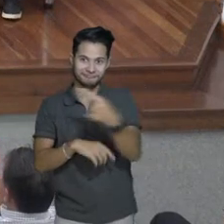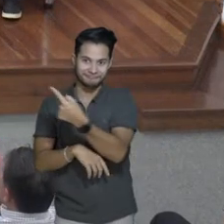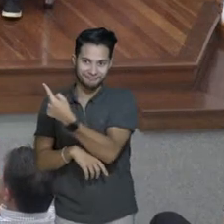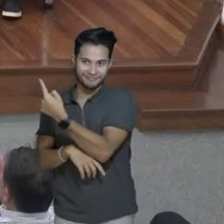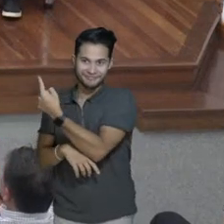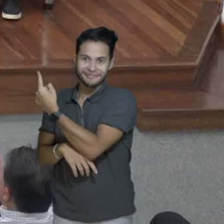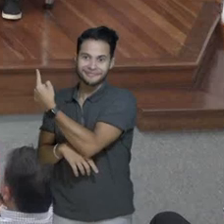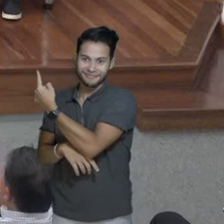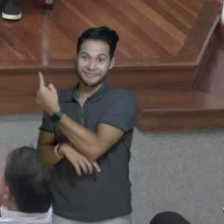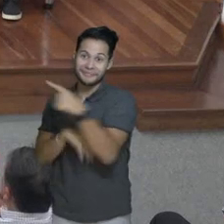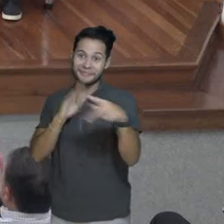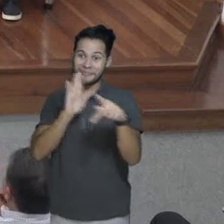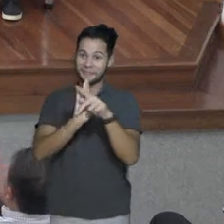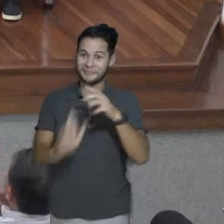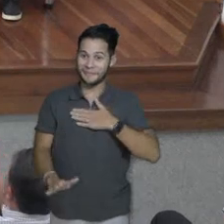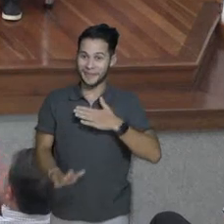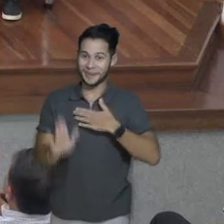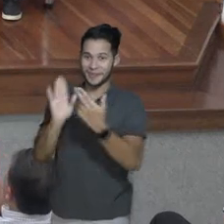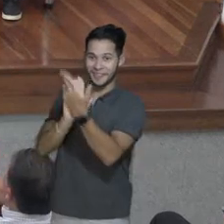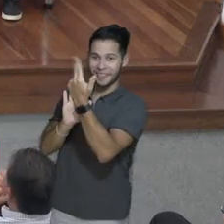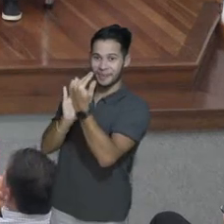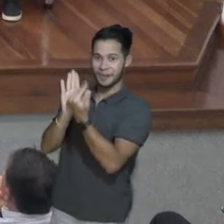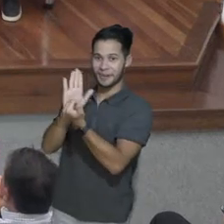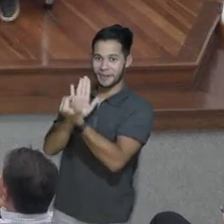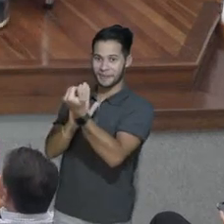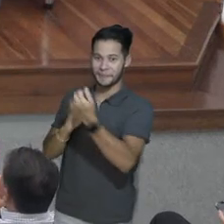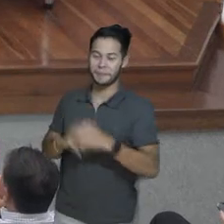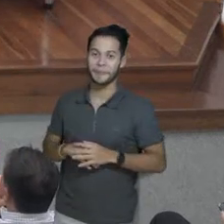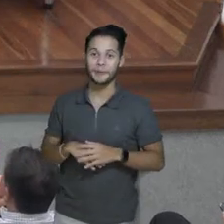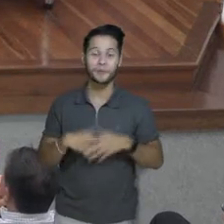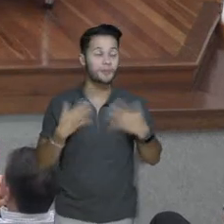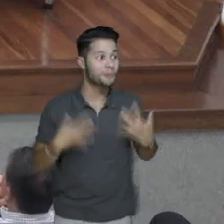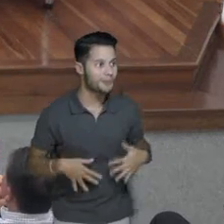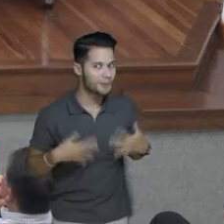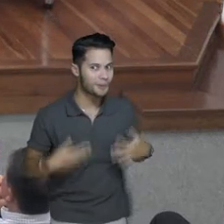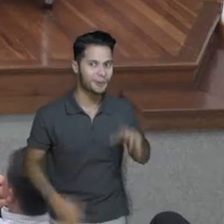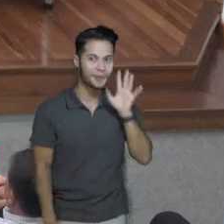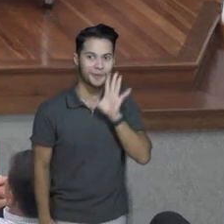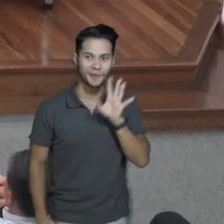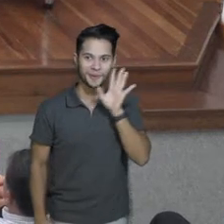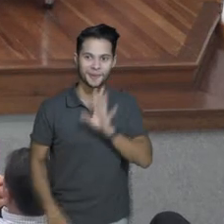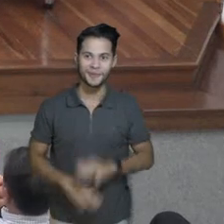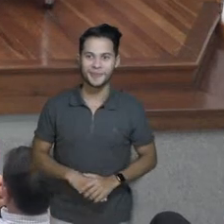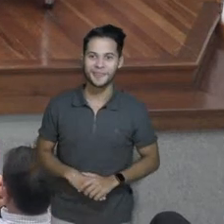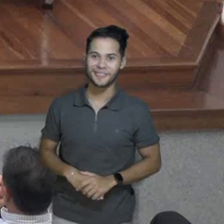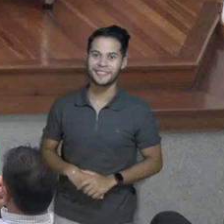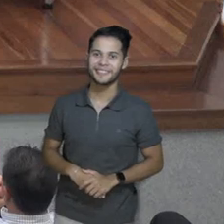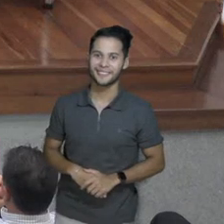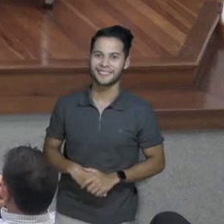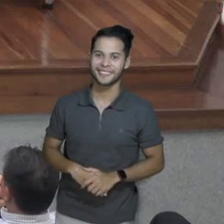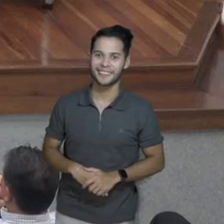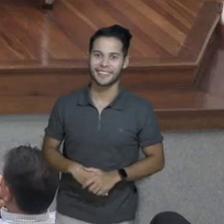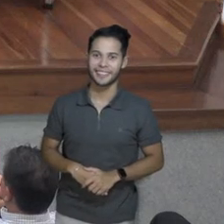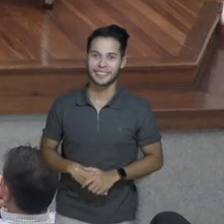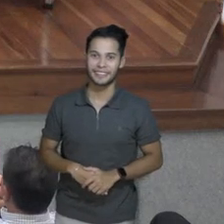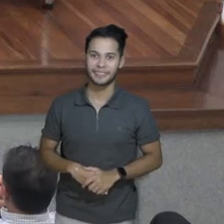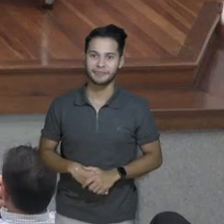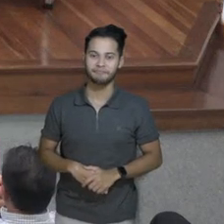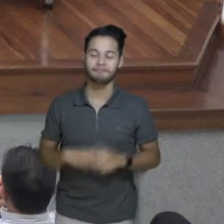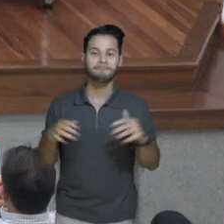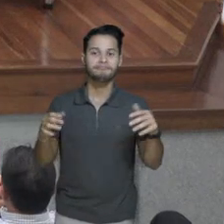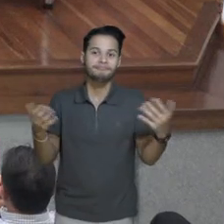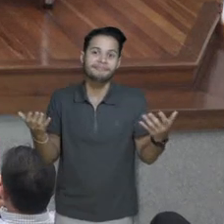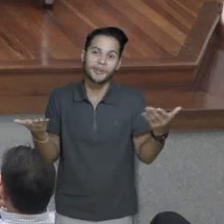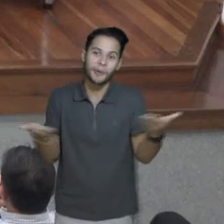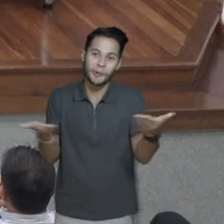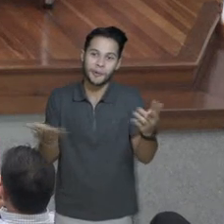contigo que legal que legal e cara que interessante né porque o nós estamos aqui